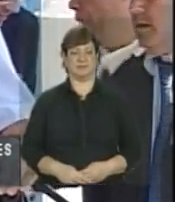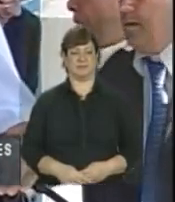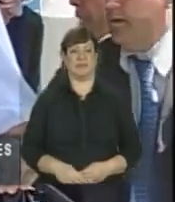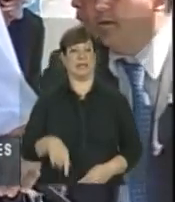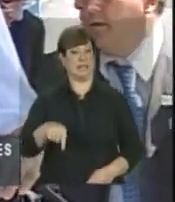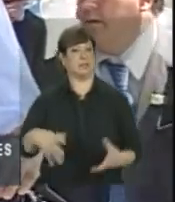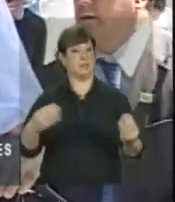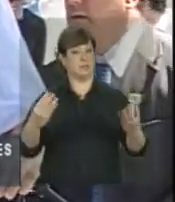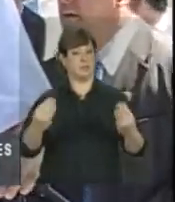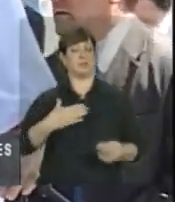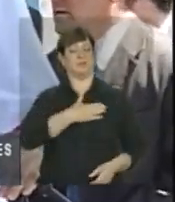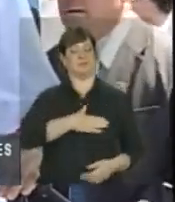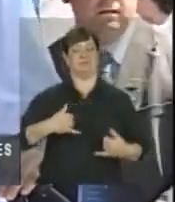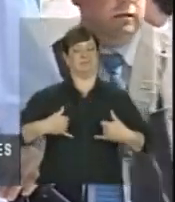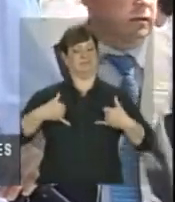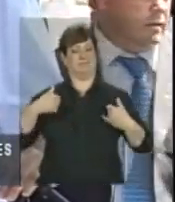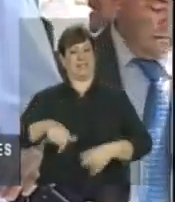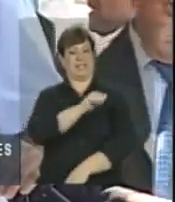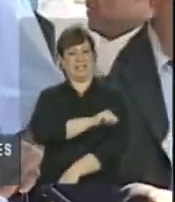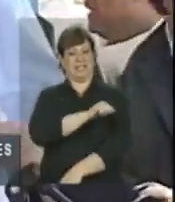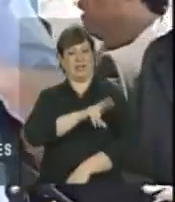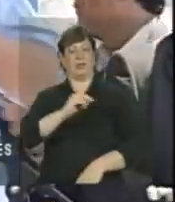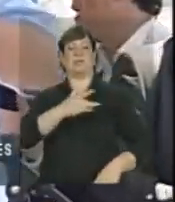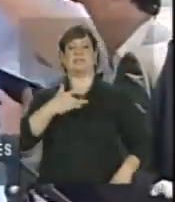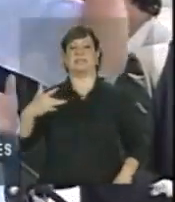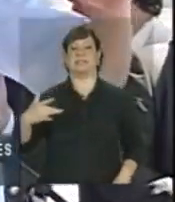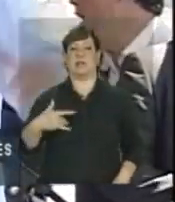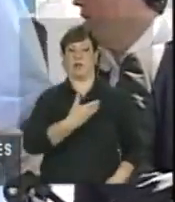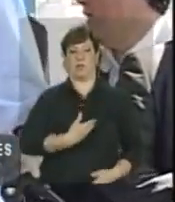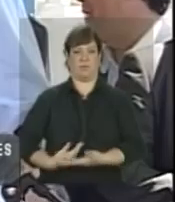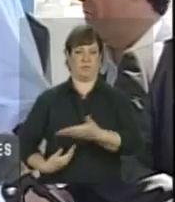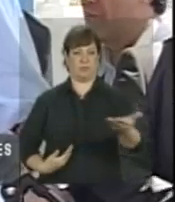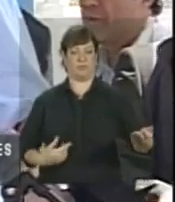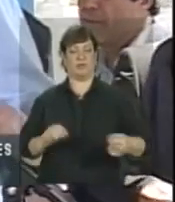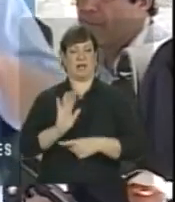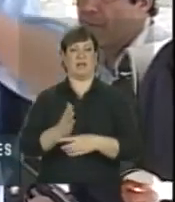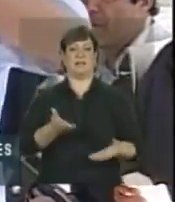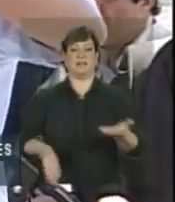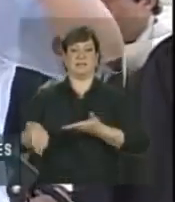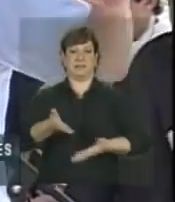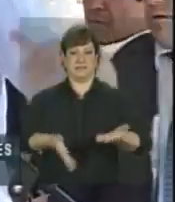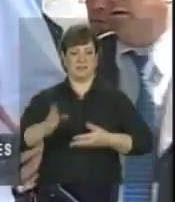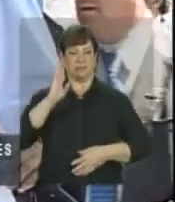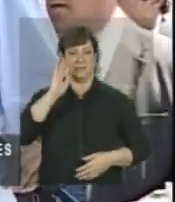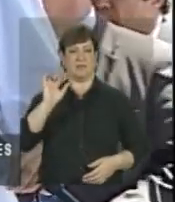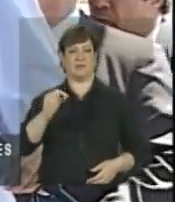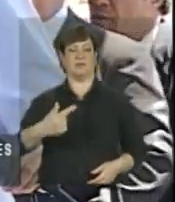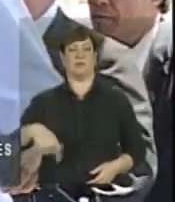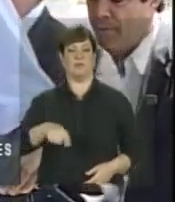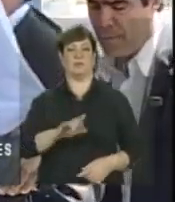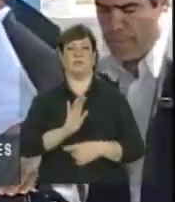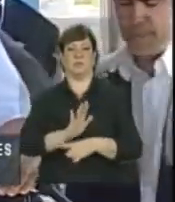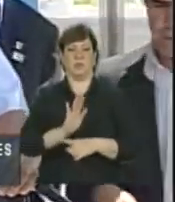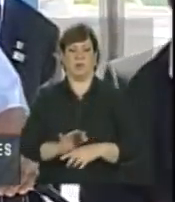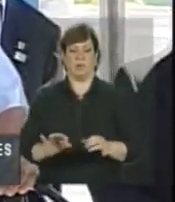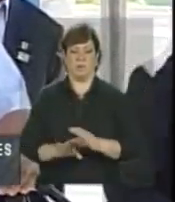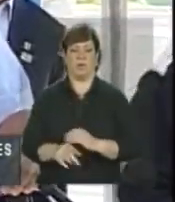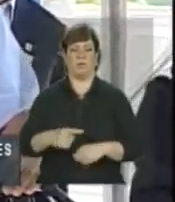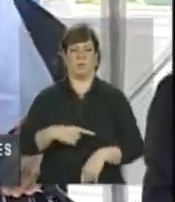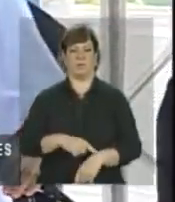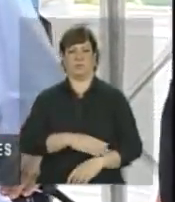Isso é muito orgulho para todos nós da saúde pública, compondo o nível de atenção primária, compondo o nível de pronto